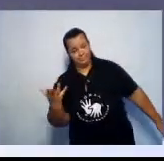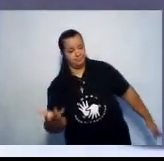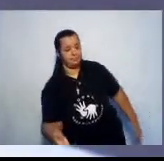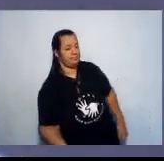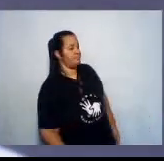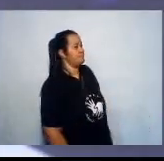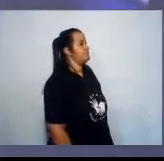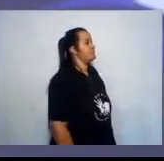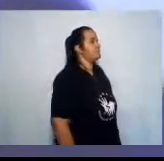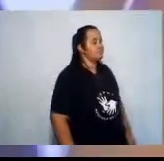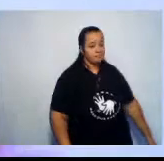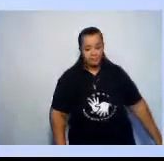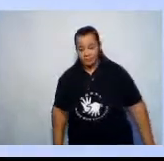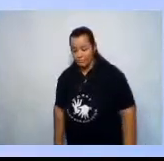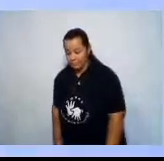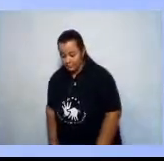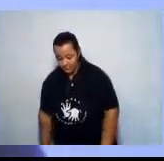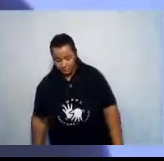deixar